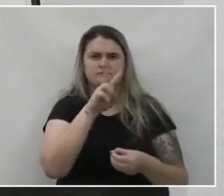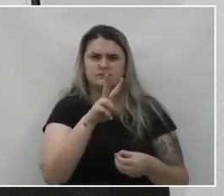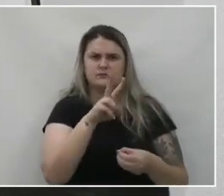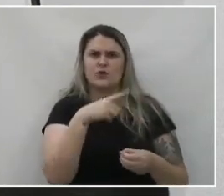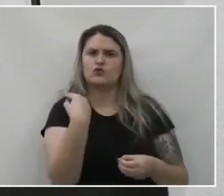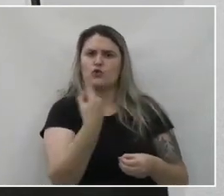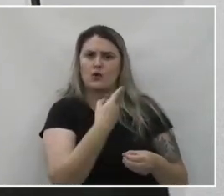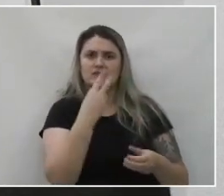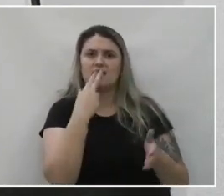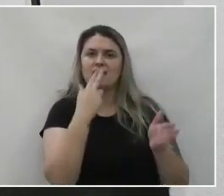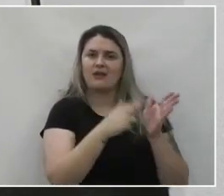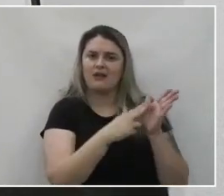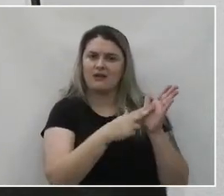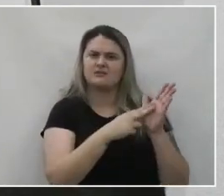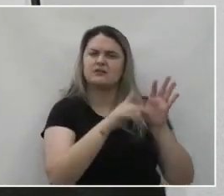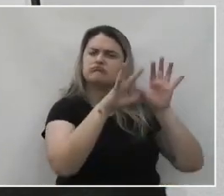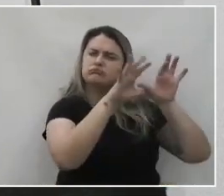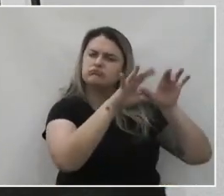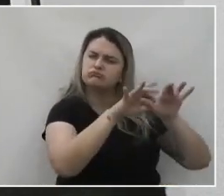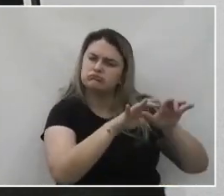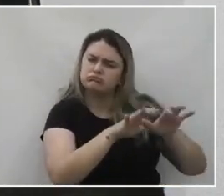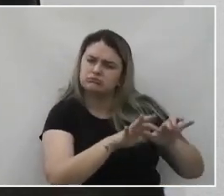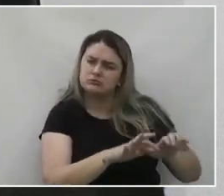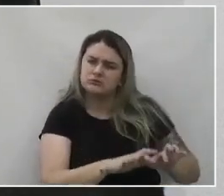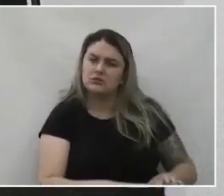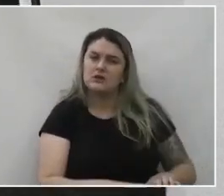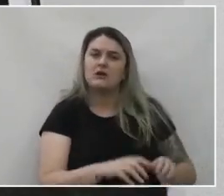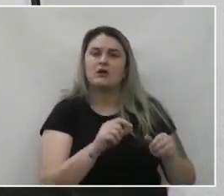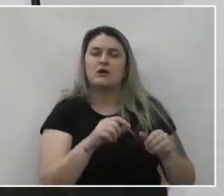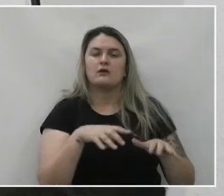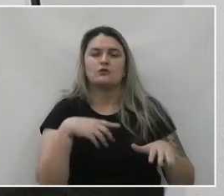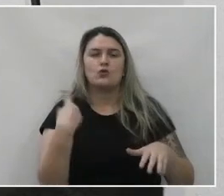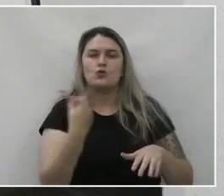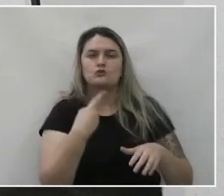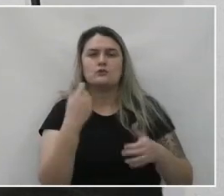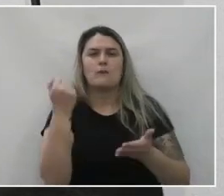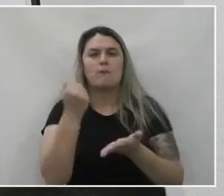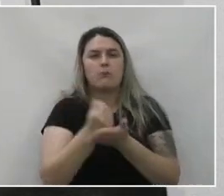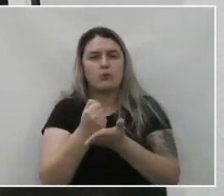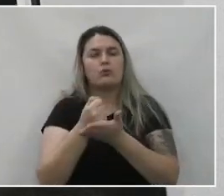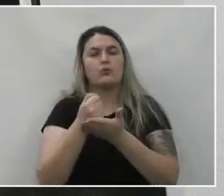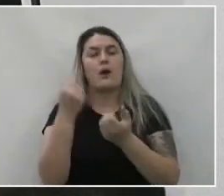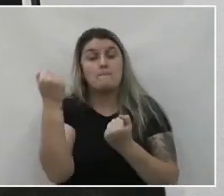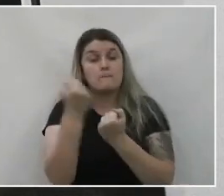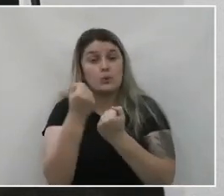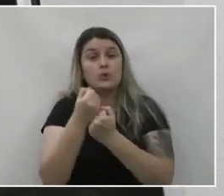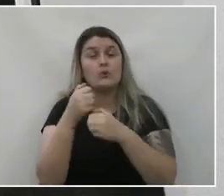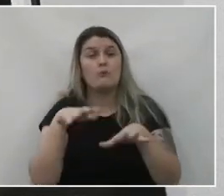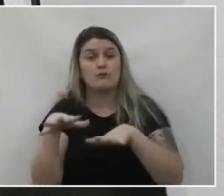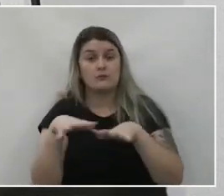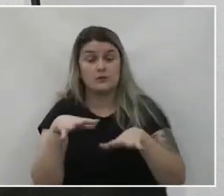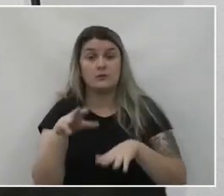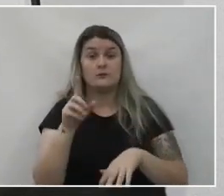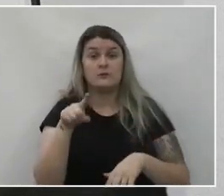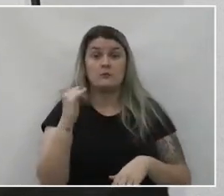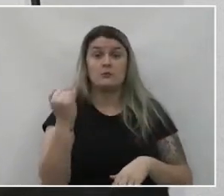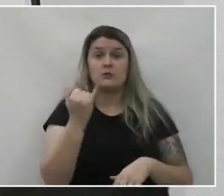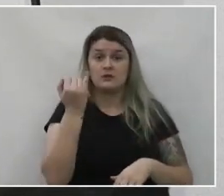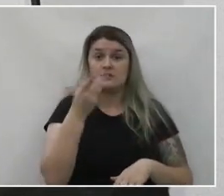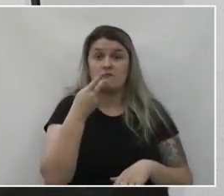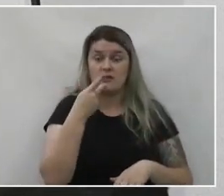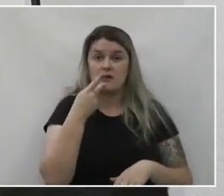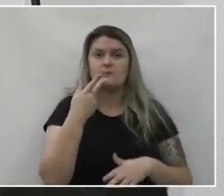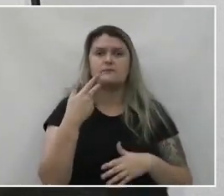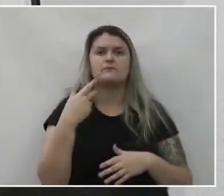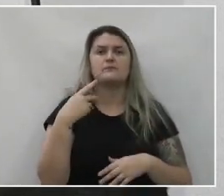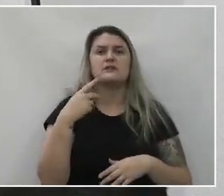Essa é a carta que escrevemos com diversas entidades e movimentos da nossa região. É importante colocar aqui que, após toda a repercussão